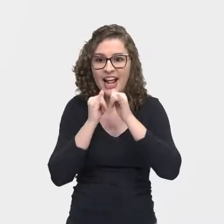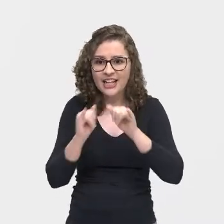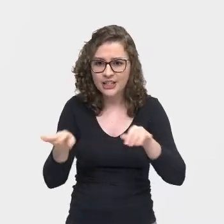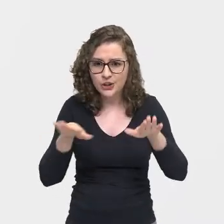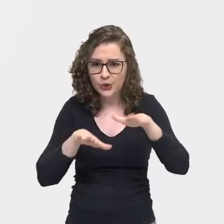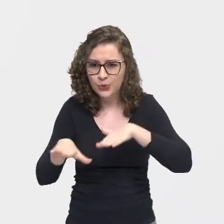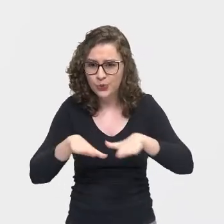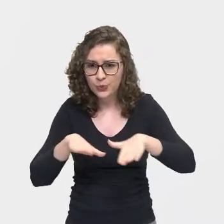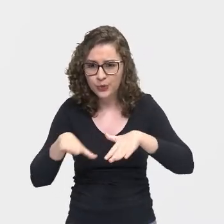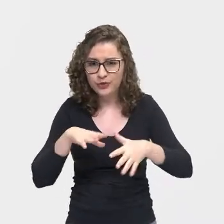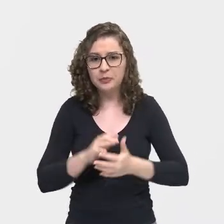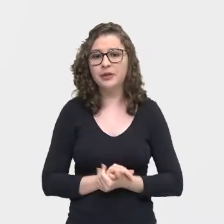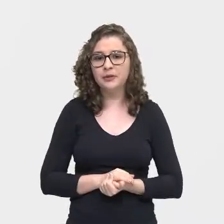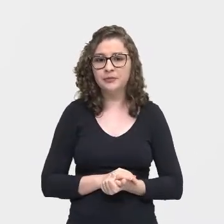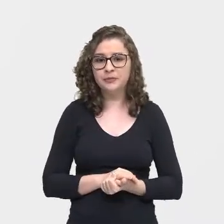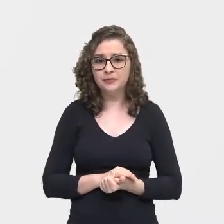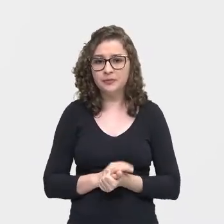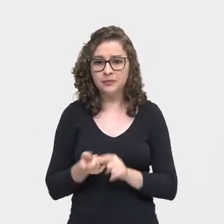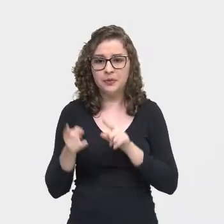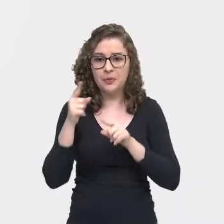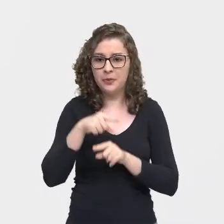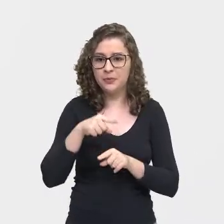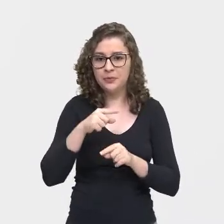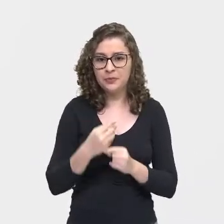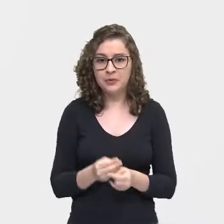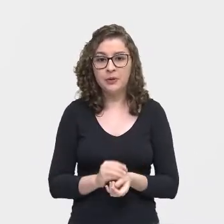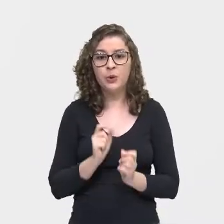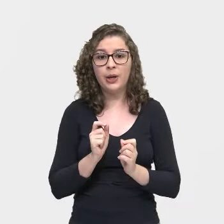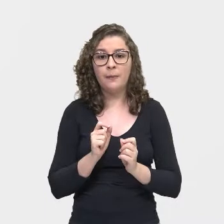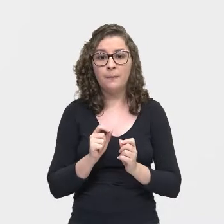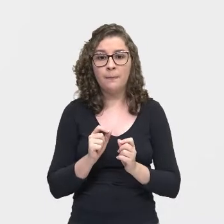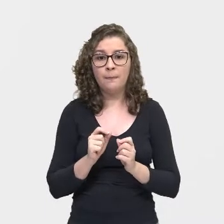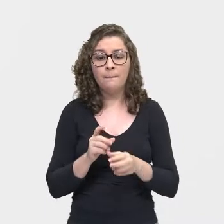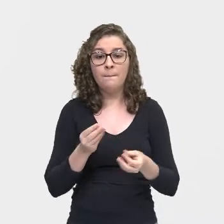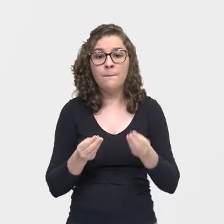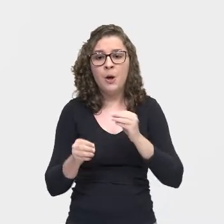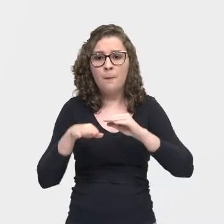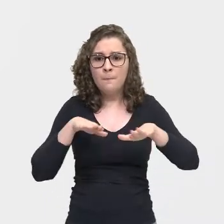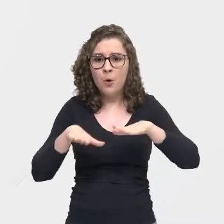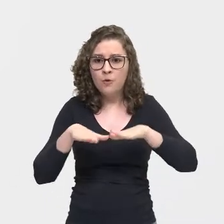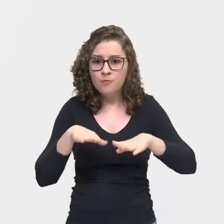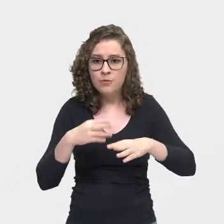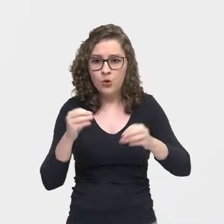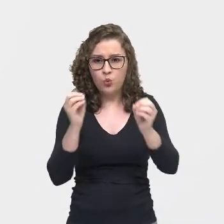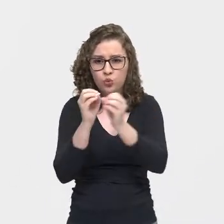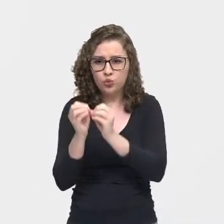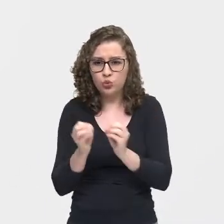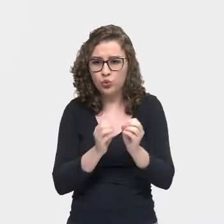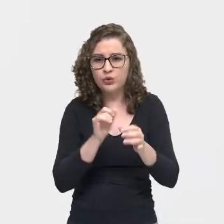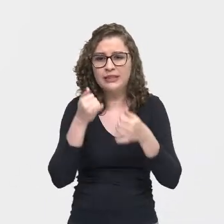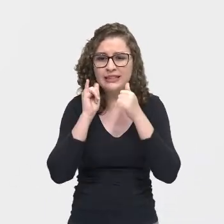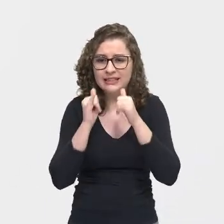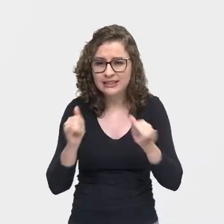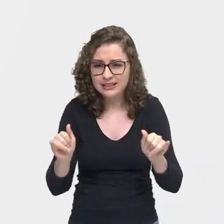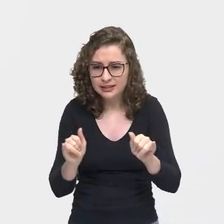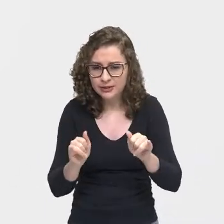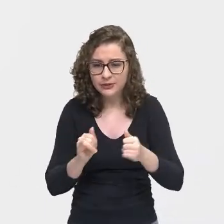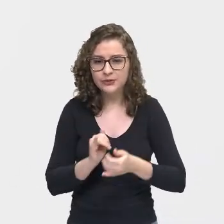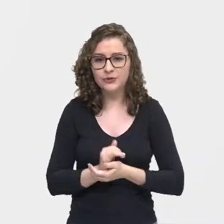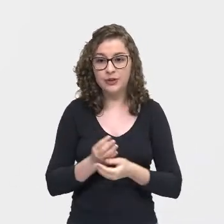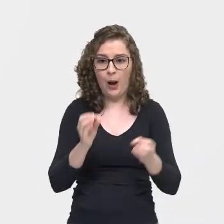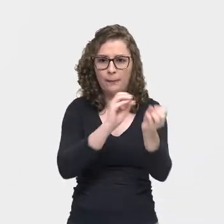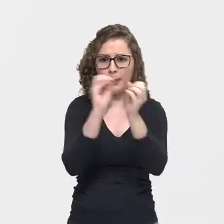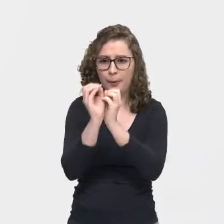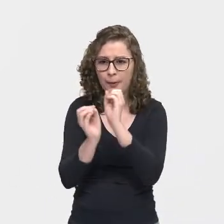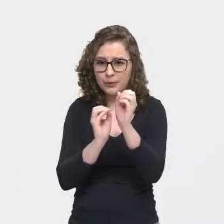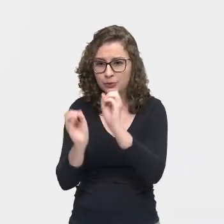mais colisões, né? A gente vai ter uma energia maior e, consequentemente, como as partículas vão estar se